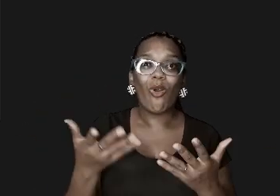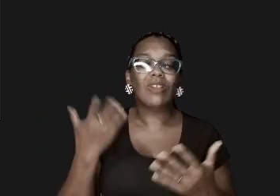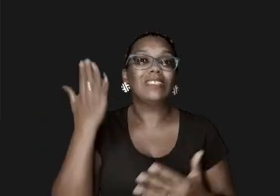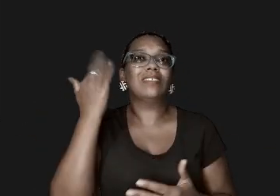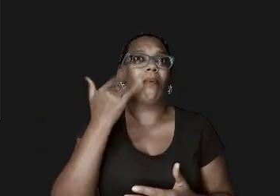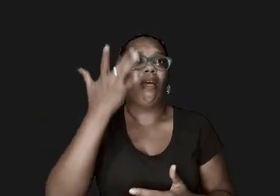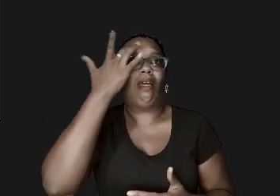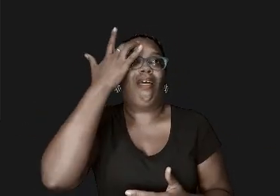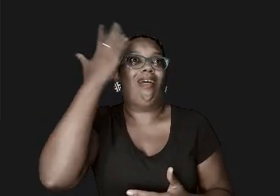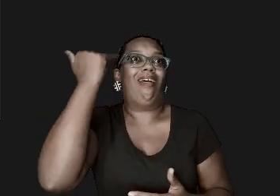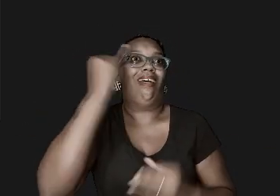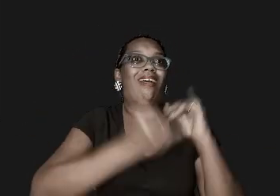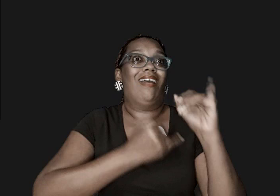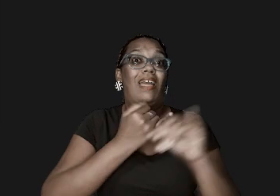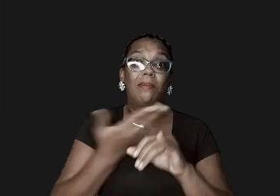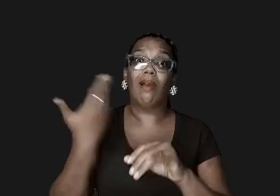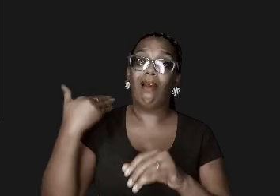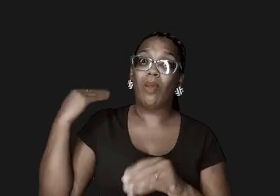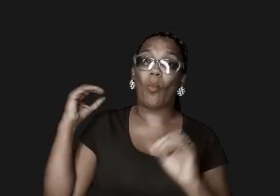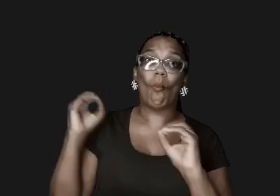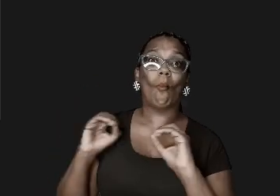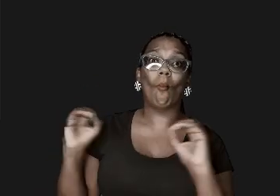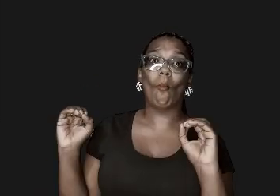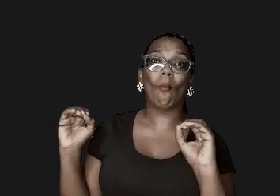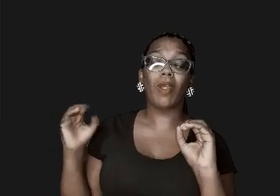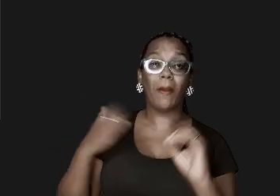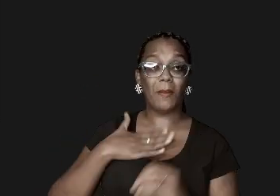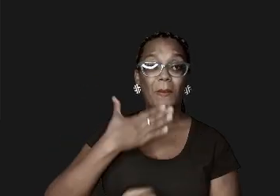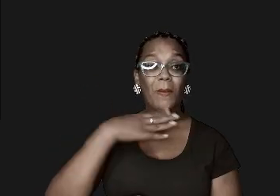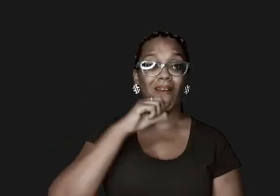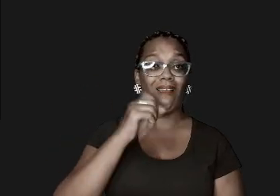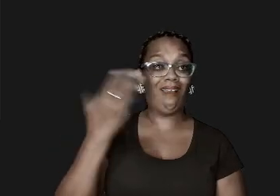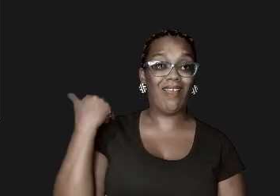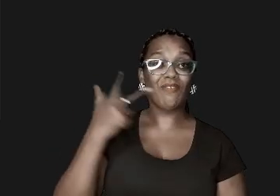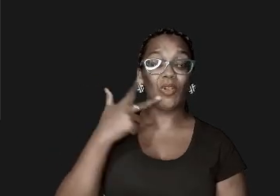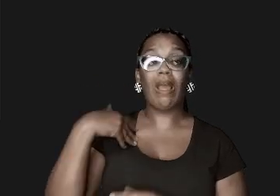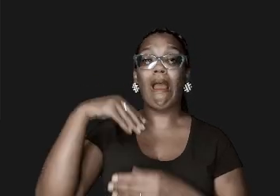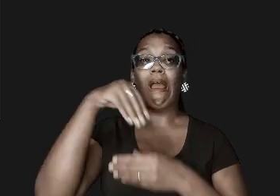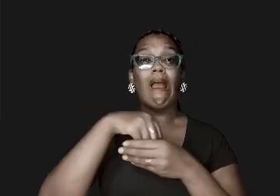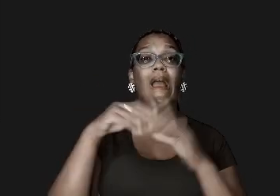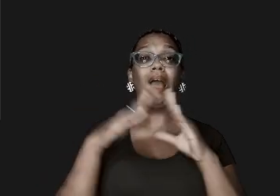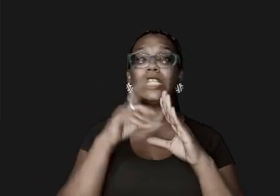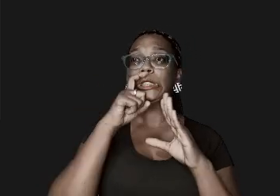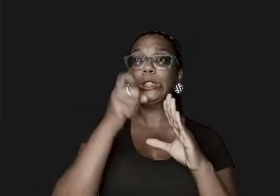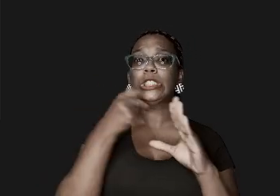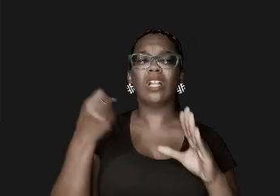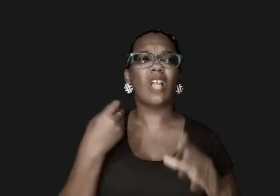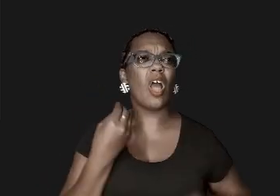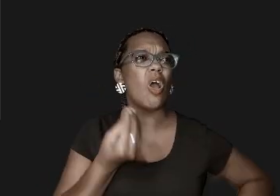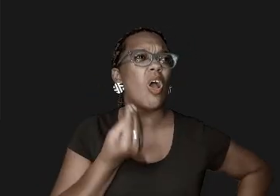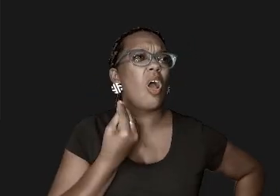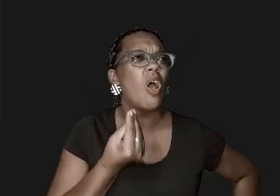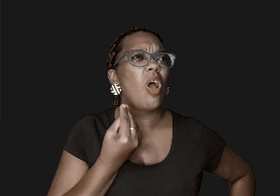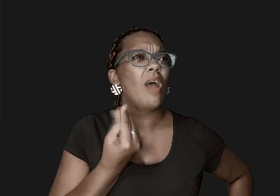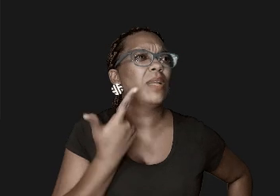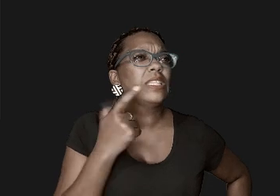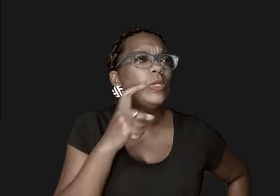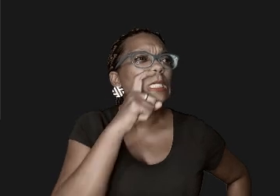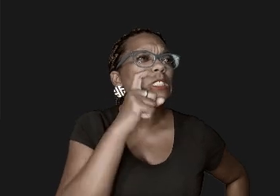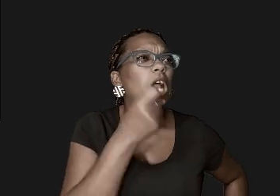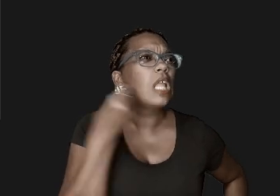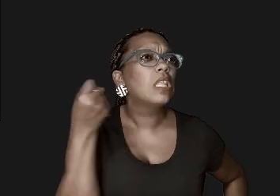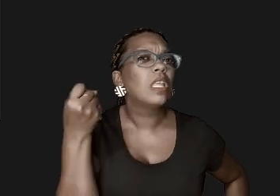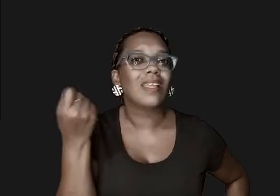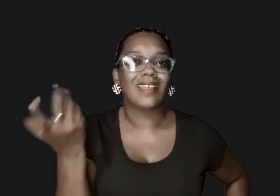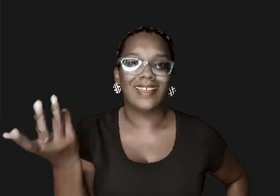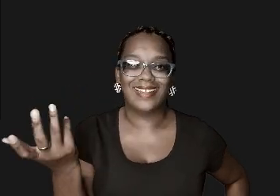já aconteceu existe um mundo sem internet por mais que hoje em dia seja impensável para essa geração é